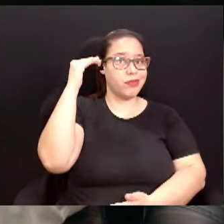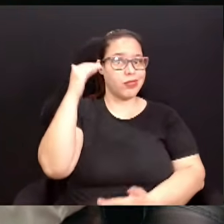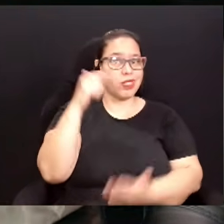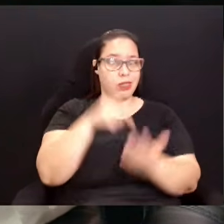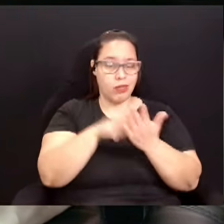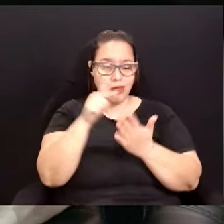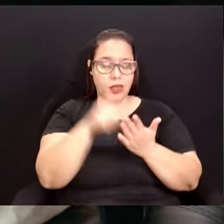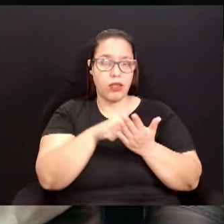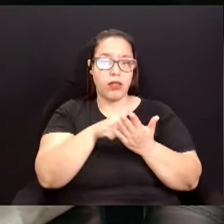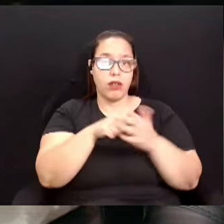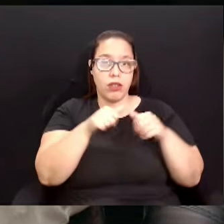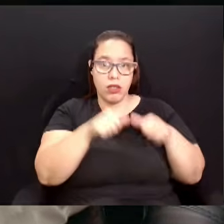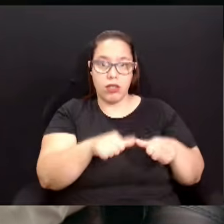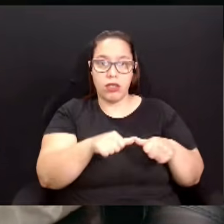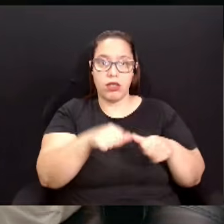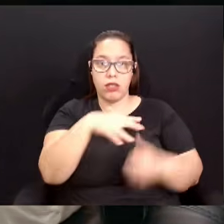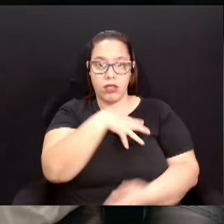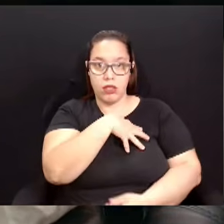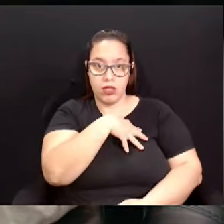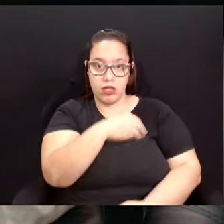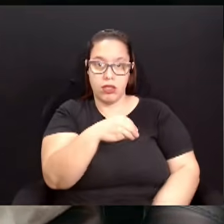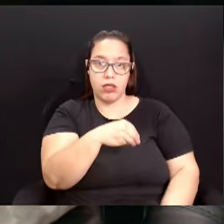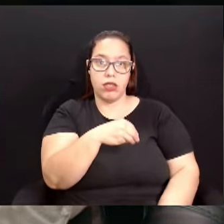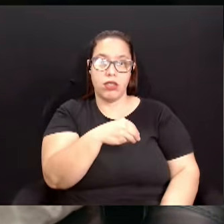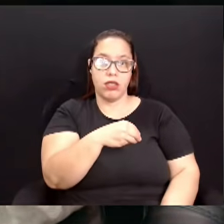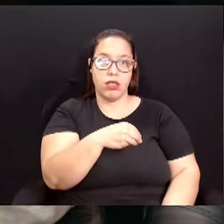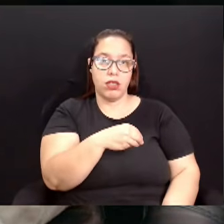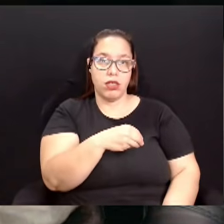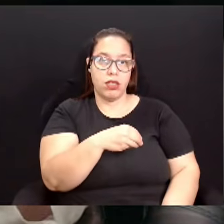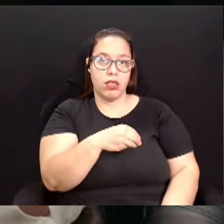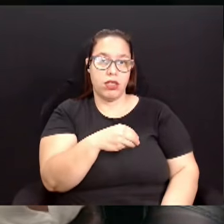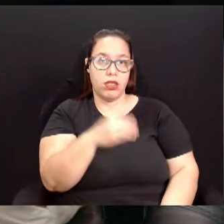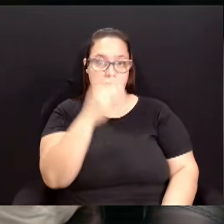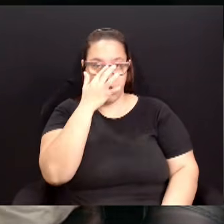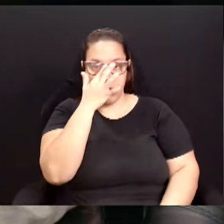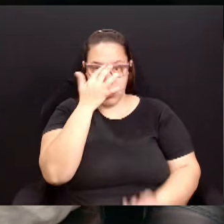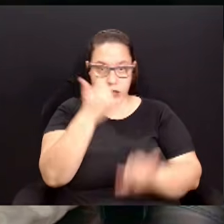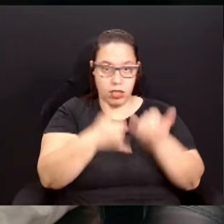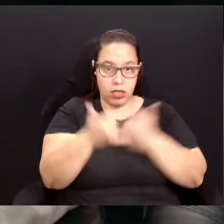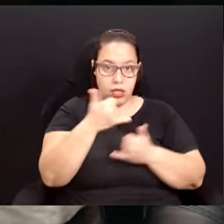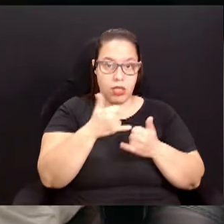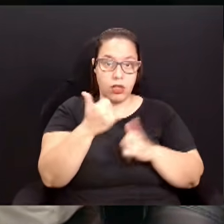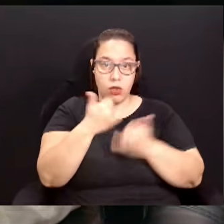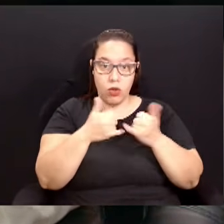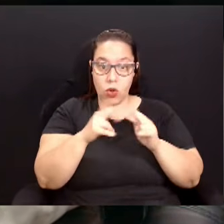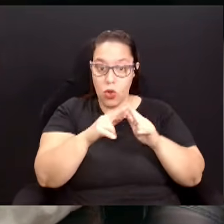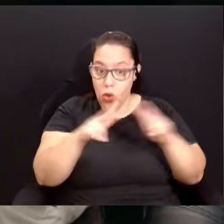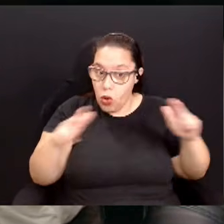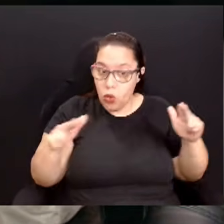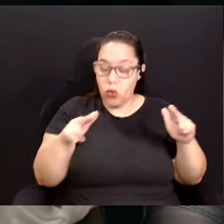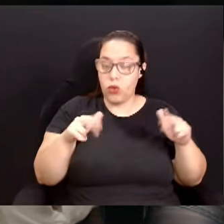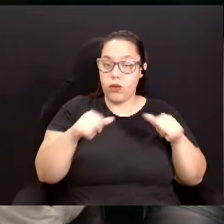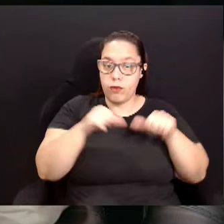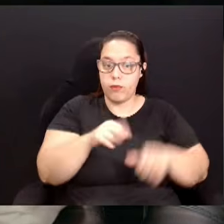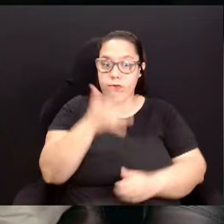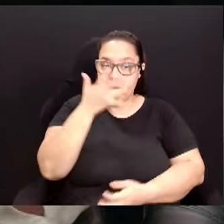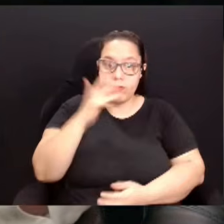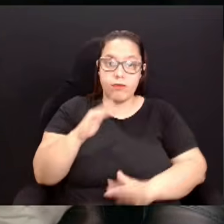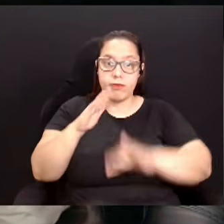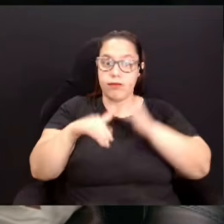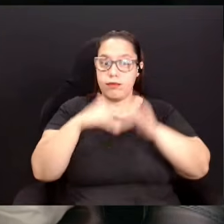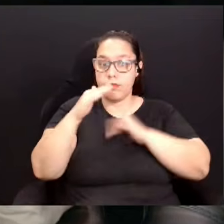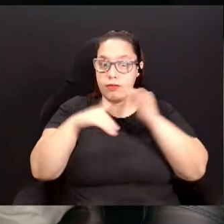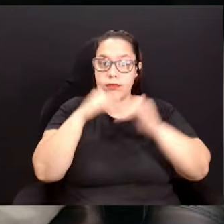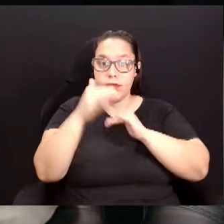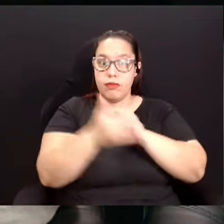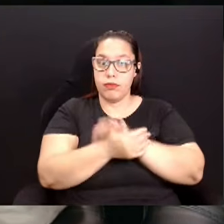filho, deixa seu filho ali brincar com brinquedos. Deixa a criança desenvolver, deixa a criança